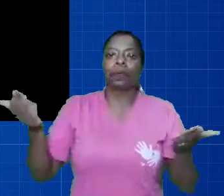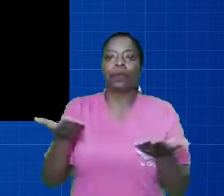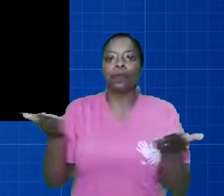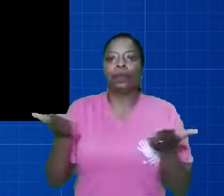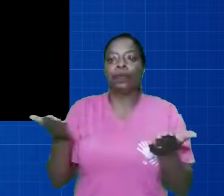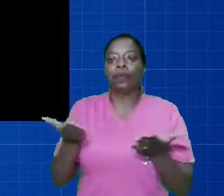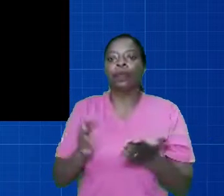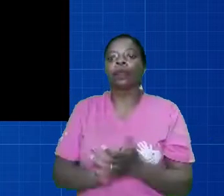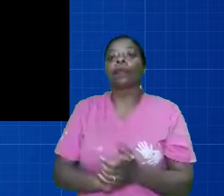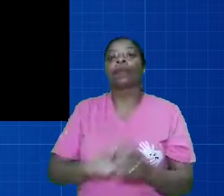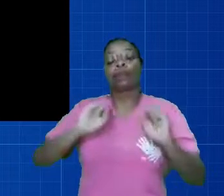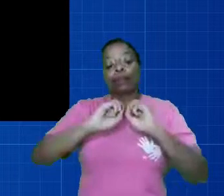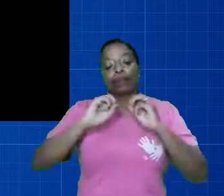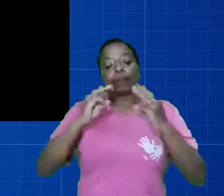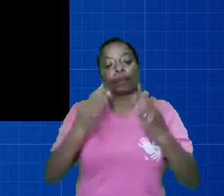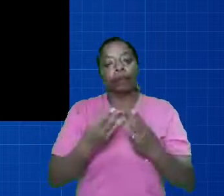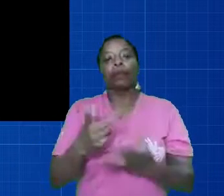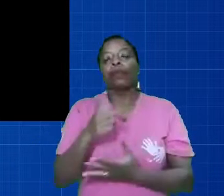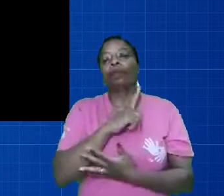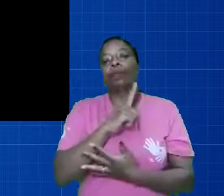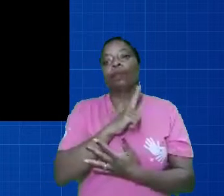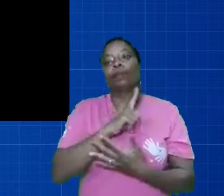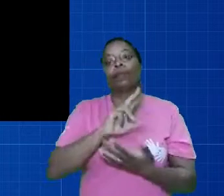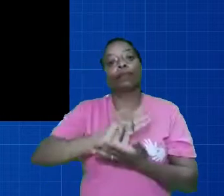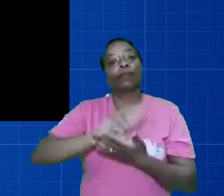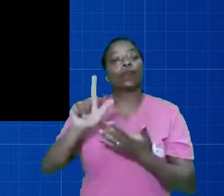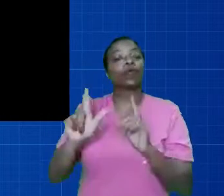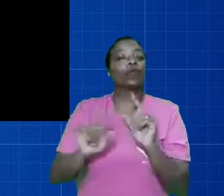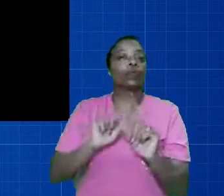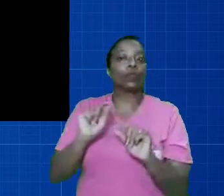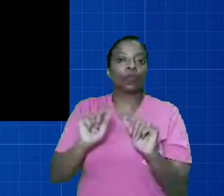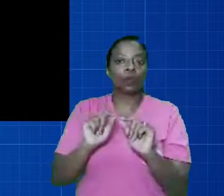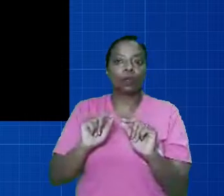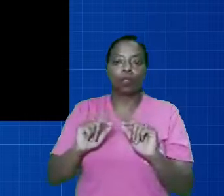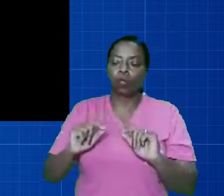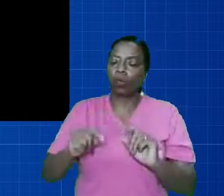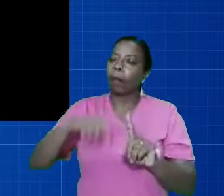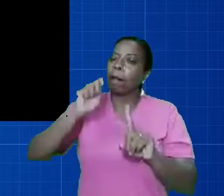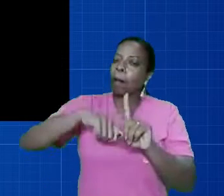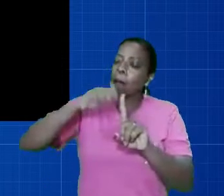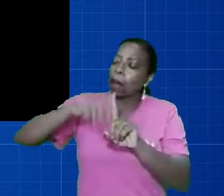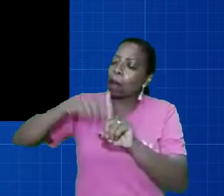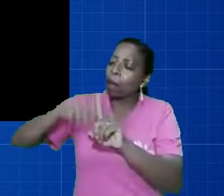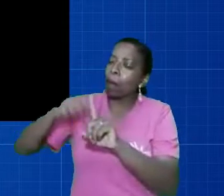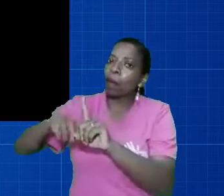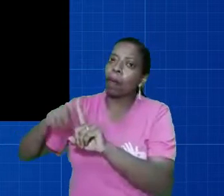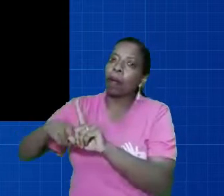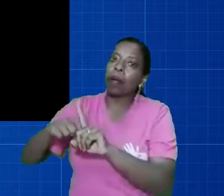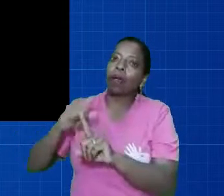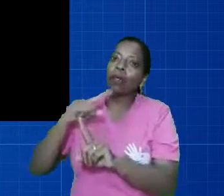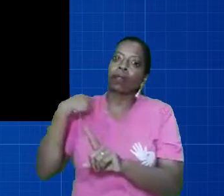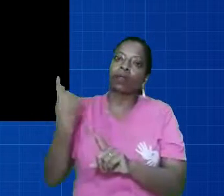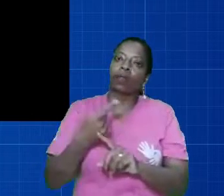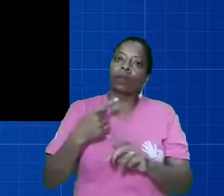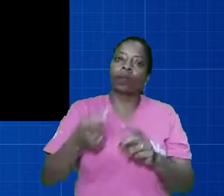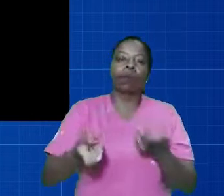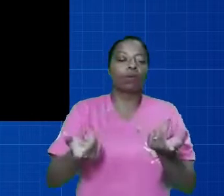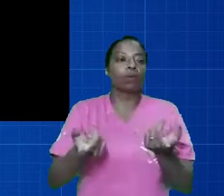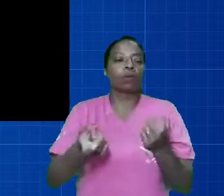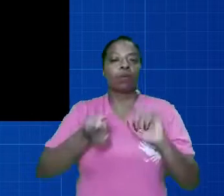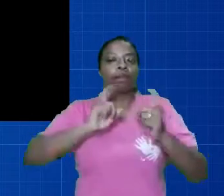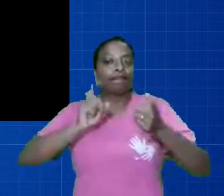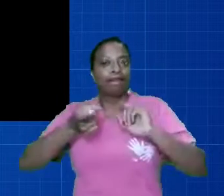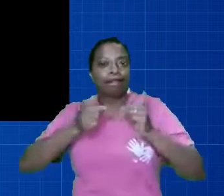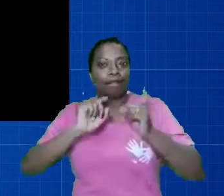aproveitando, todos os meses nós nos reunimos, todos os professores de cada um dos